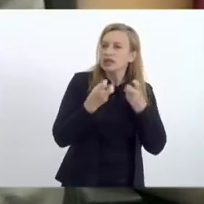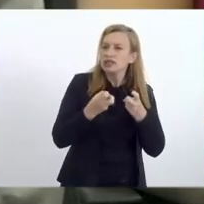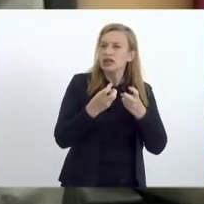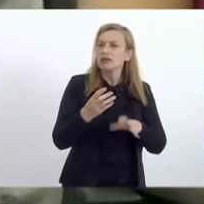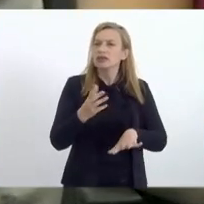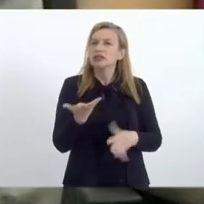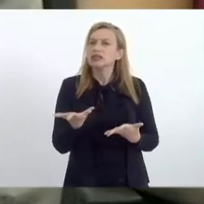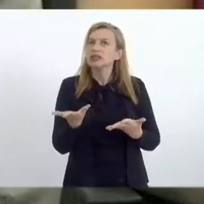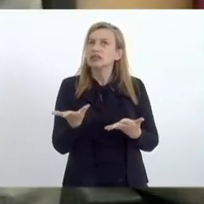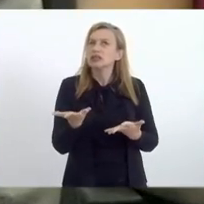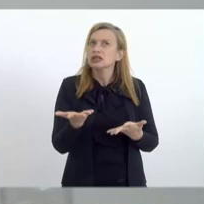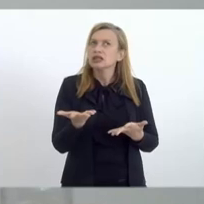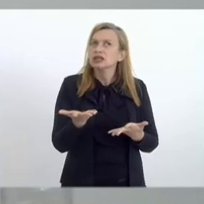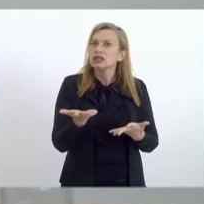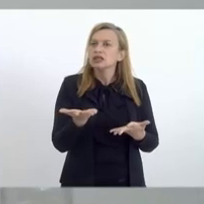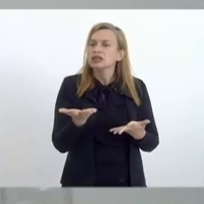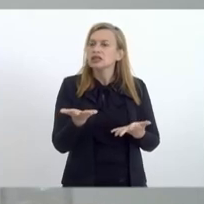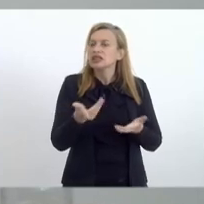tem muita